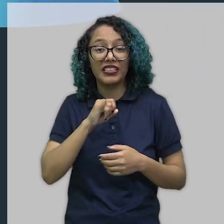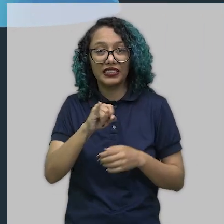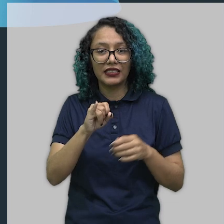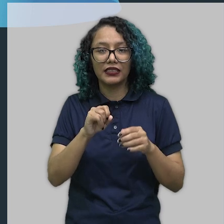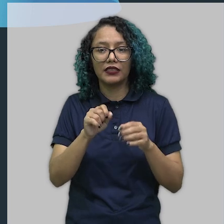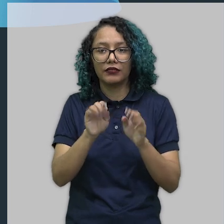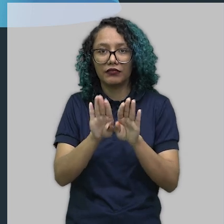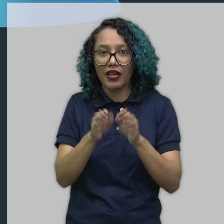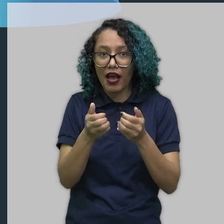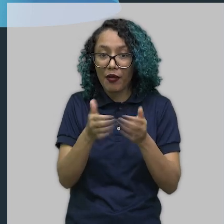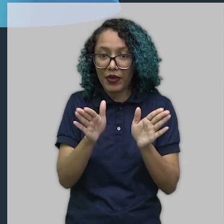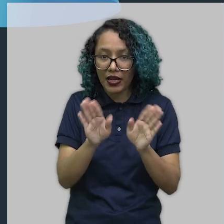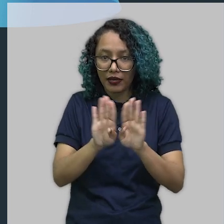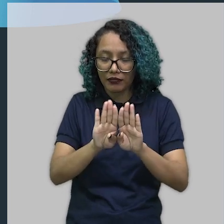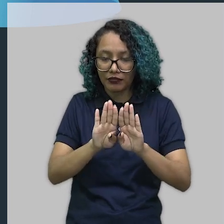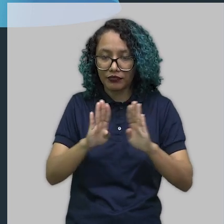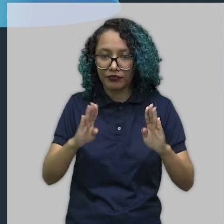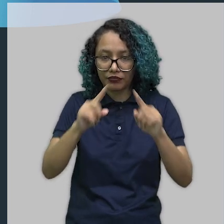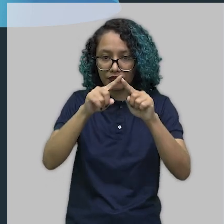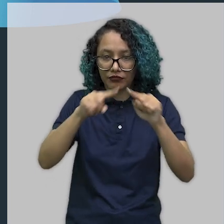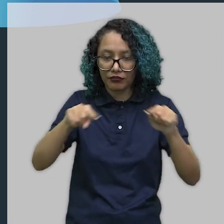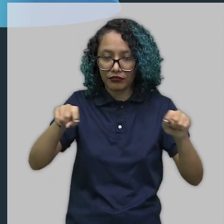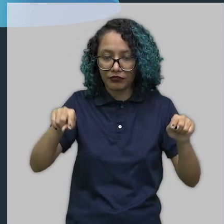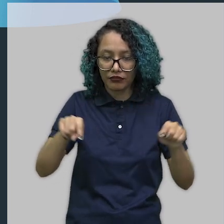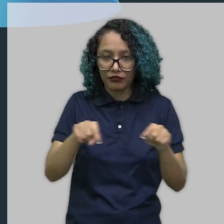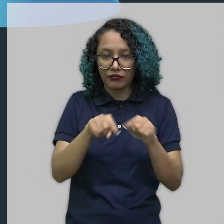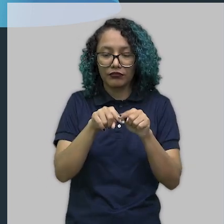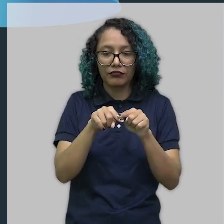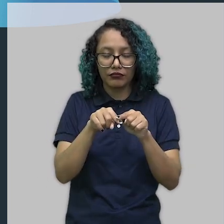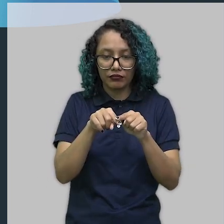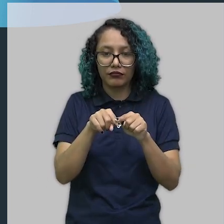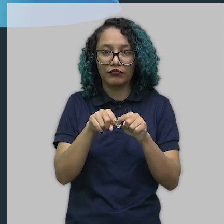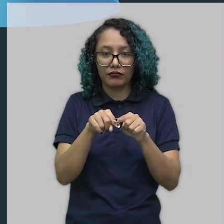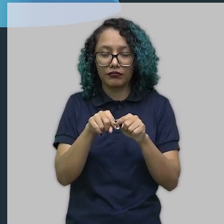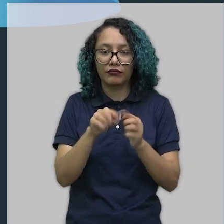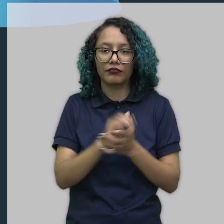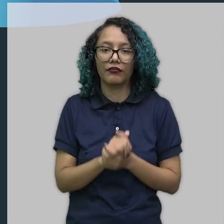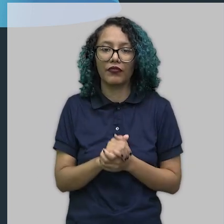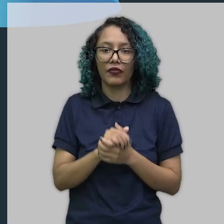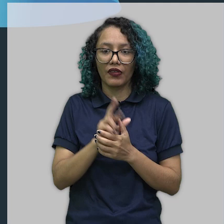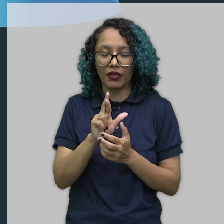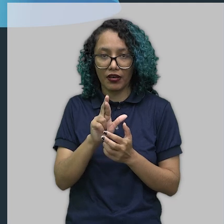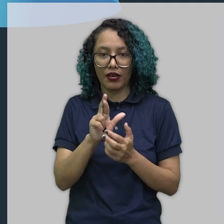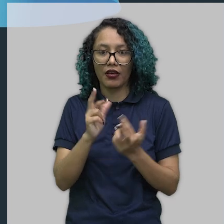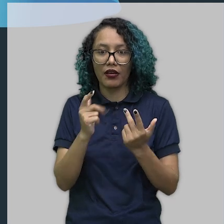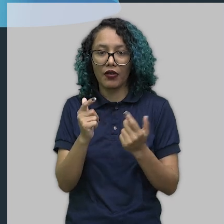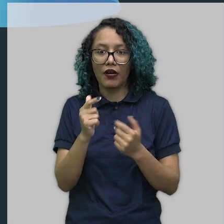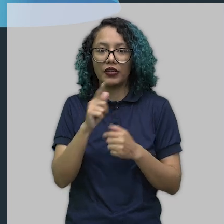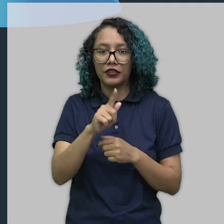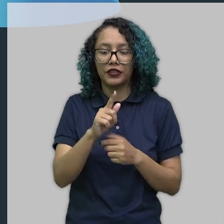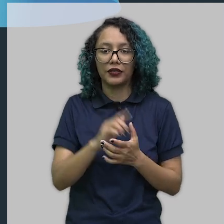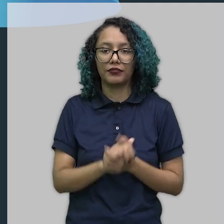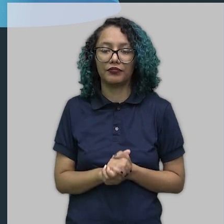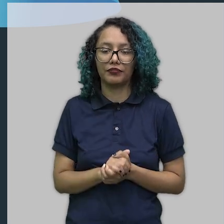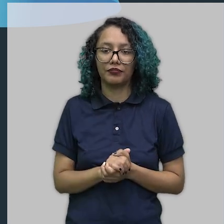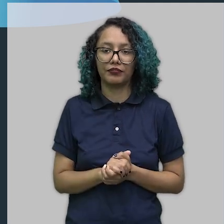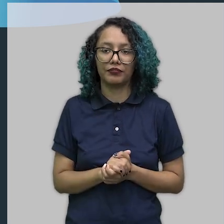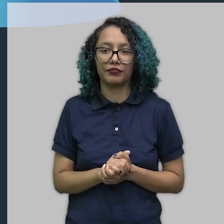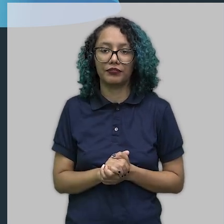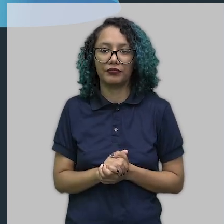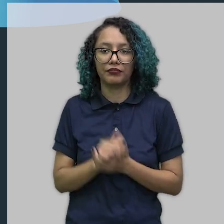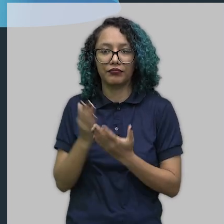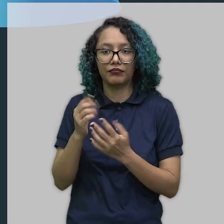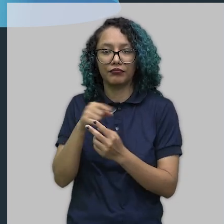desenrolarmos, temos um setor circular com raio igual a geratriz, G. Área lateral igual a π